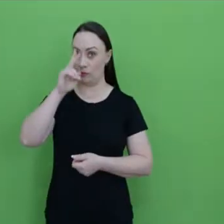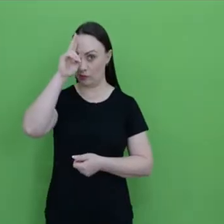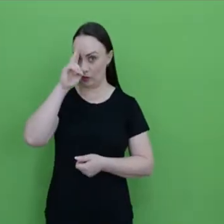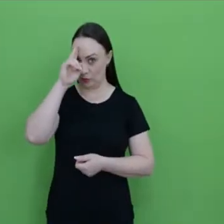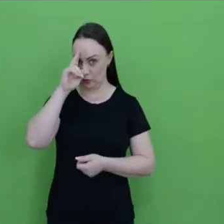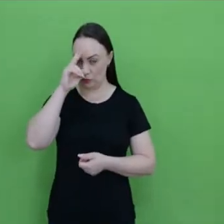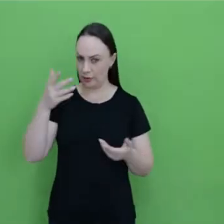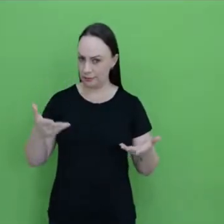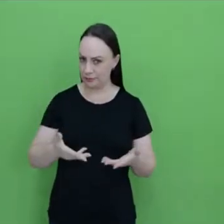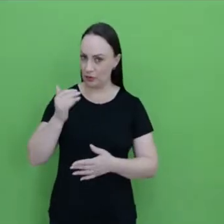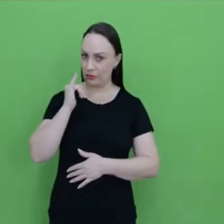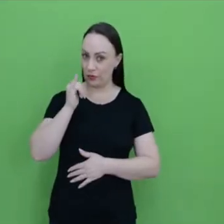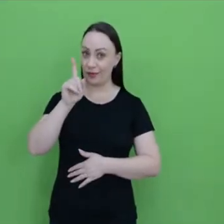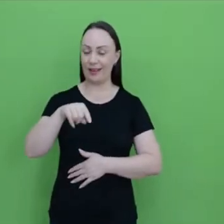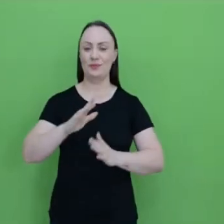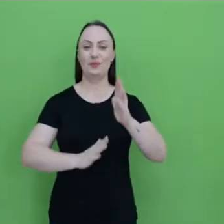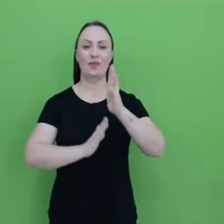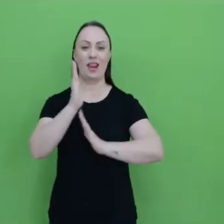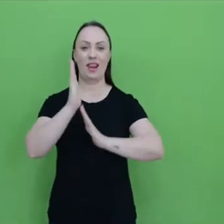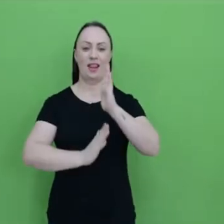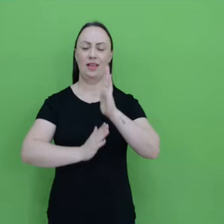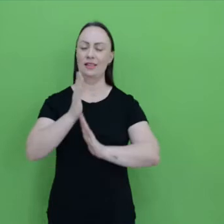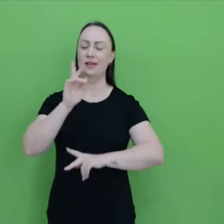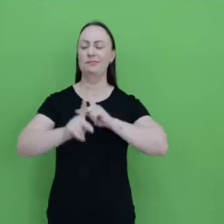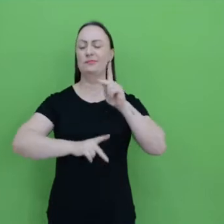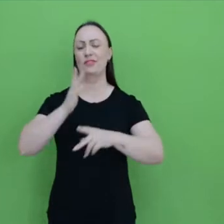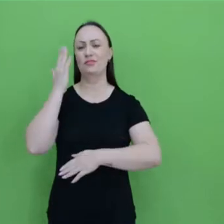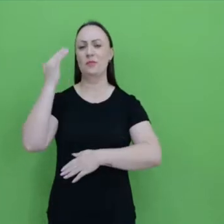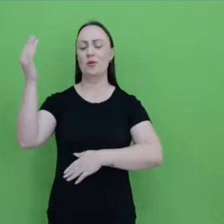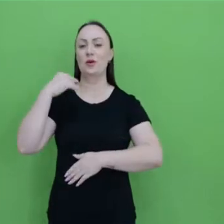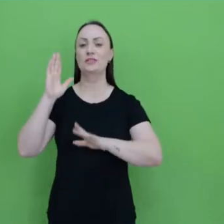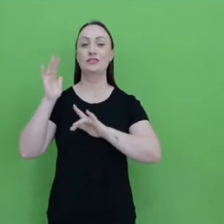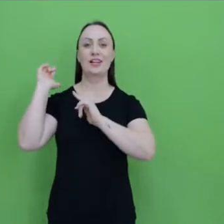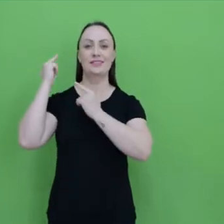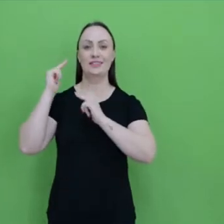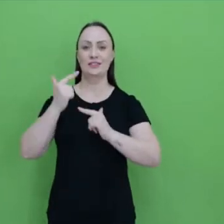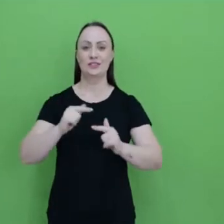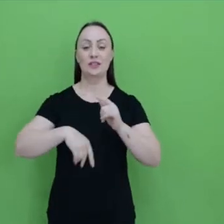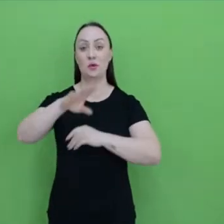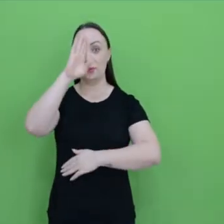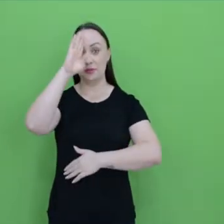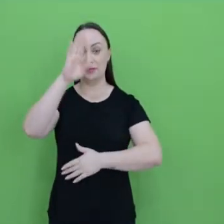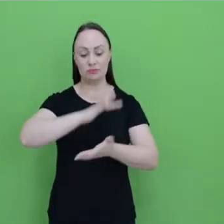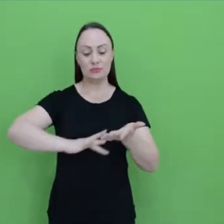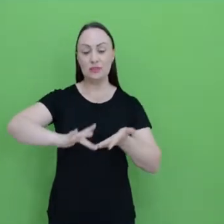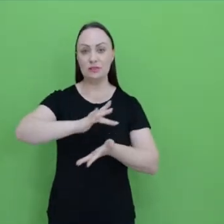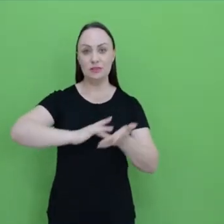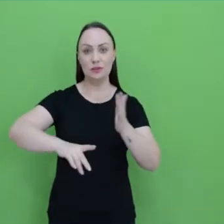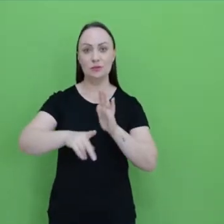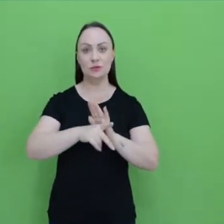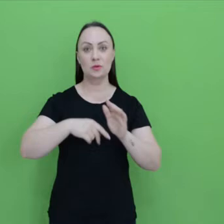A história que eu vou contar é uma lenda muito popular e tradicional, principalmente entre os ciganos